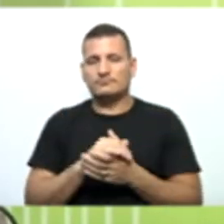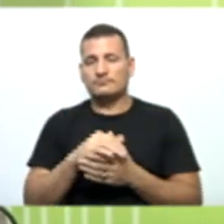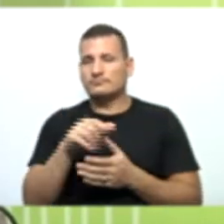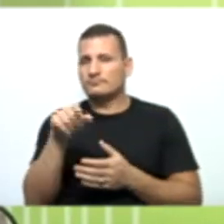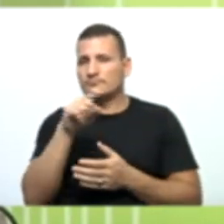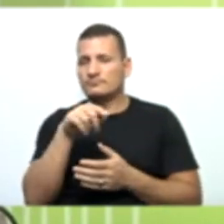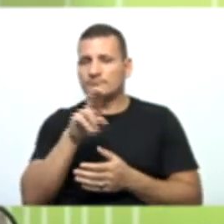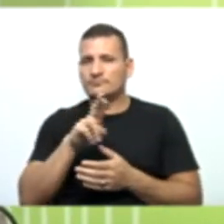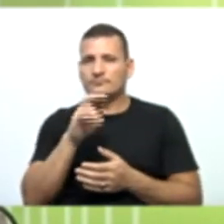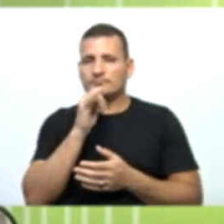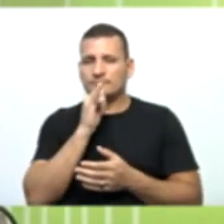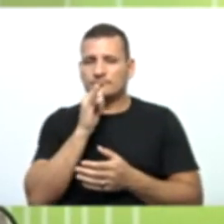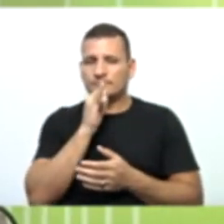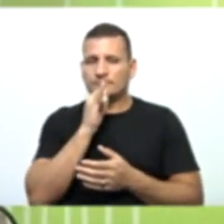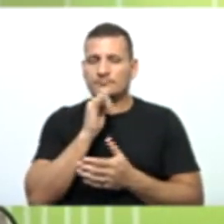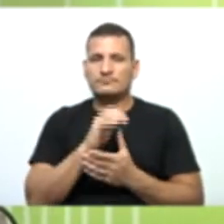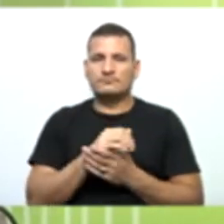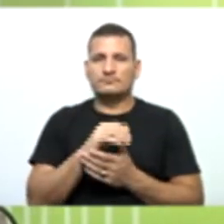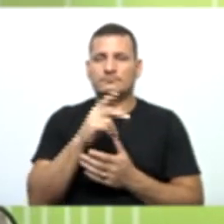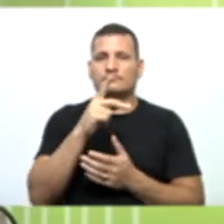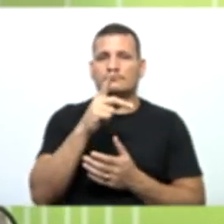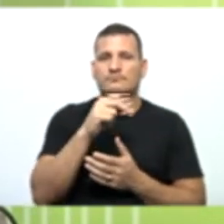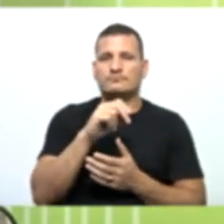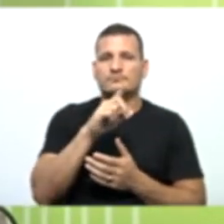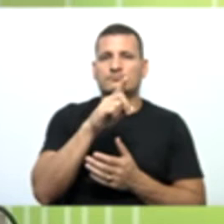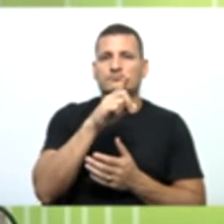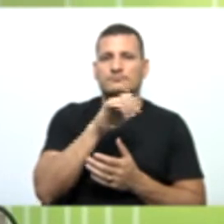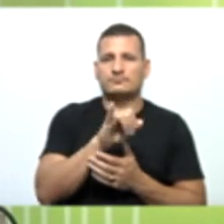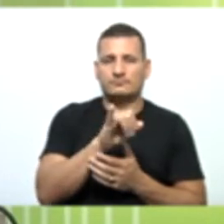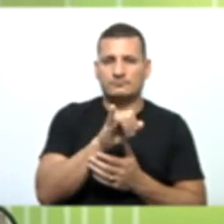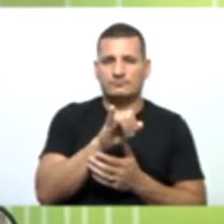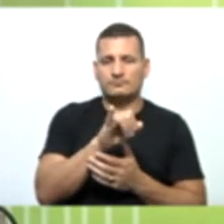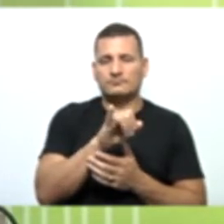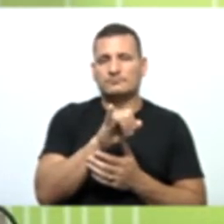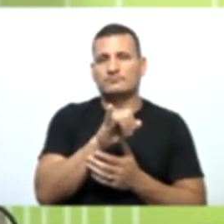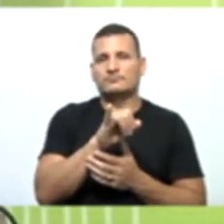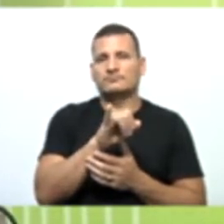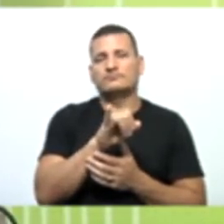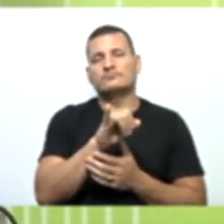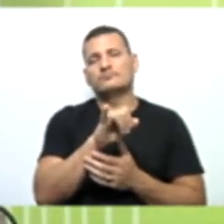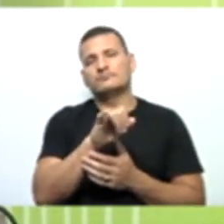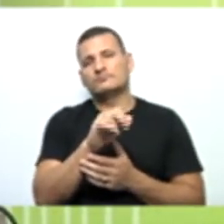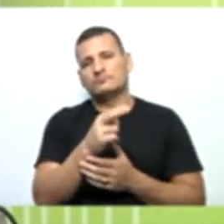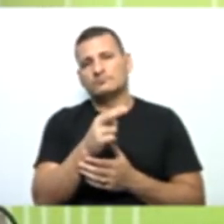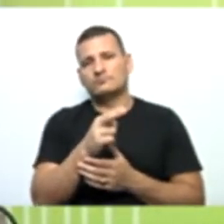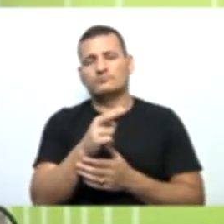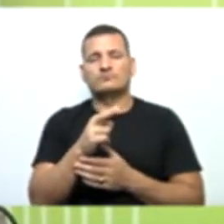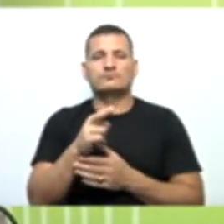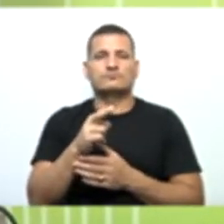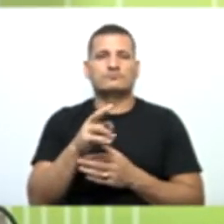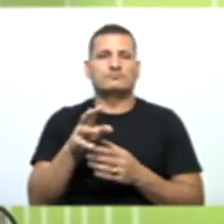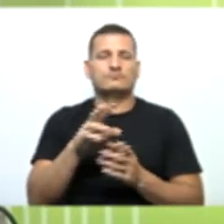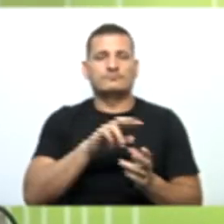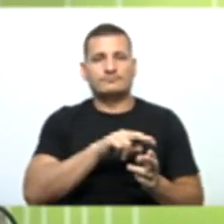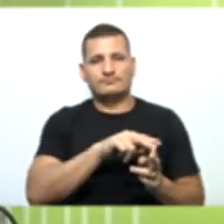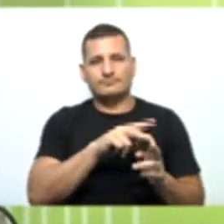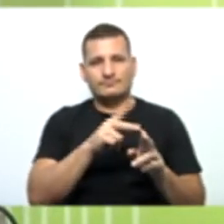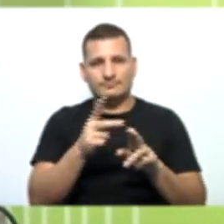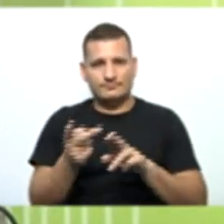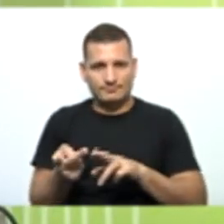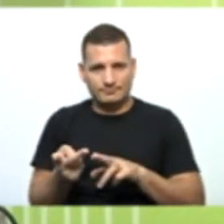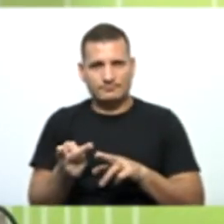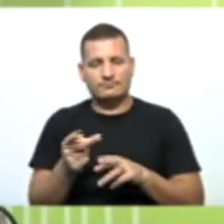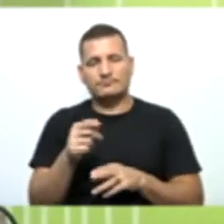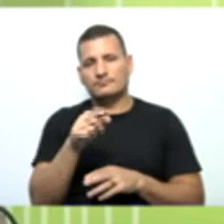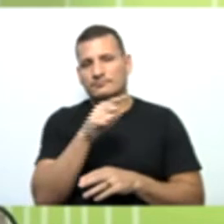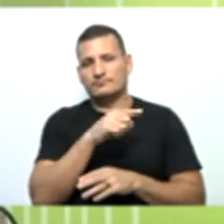vai utilizar, por exemplo, o recurso de um polimorfismo, quando você vai utilizar um recurso de uma herança, quando você vai utilizar